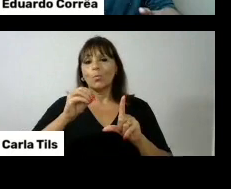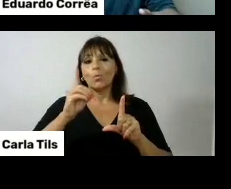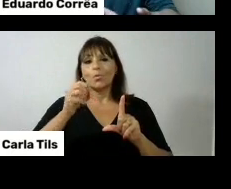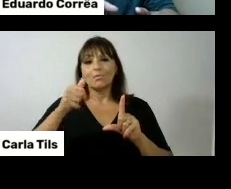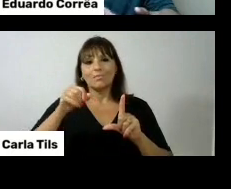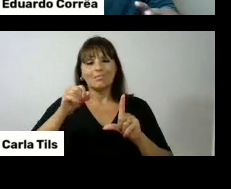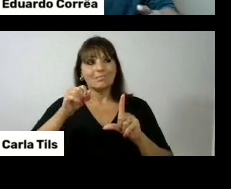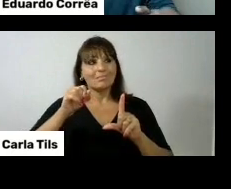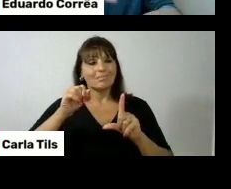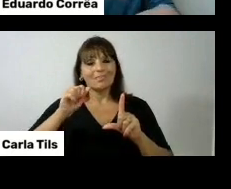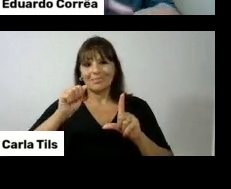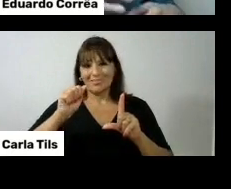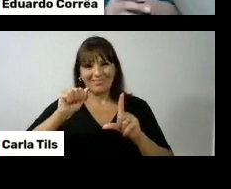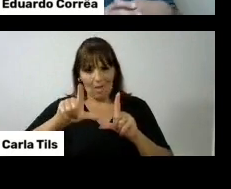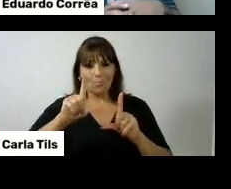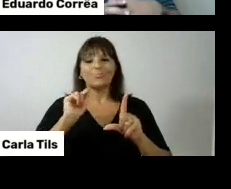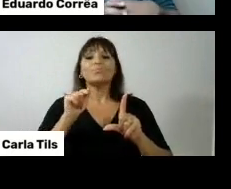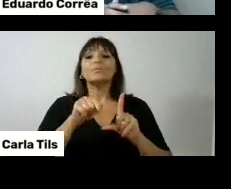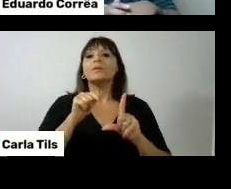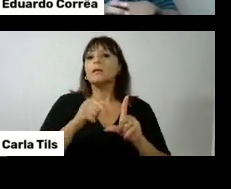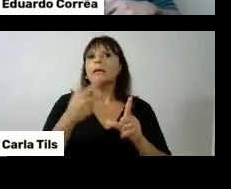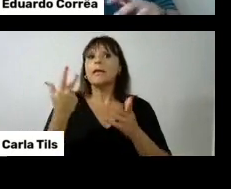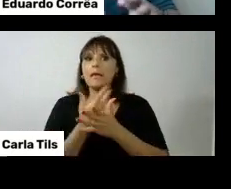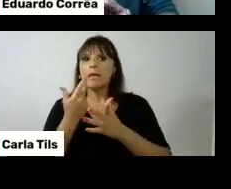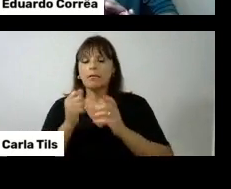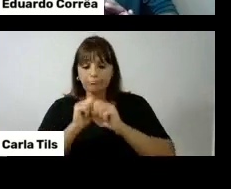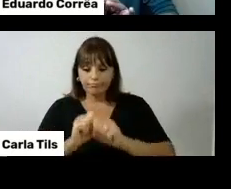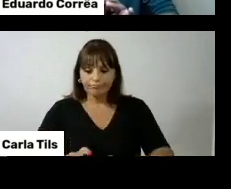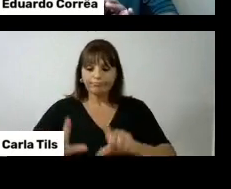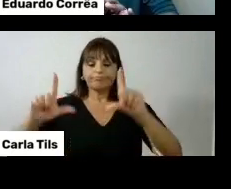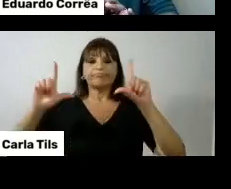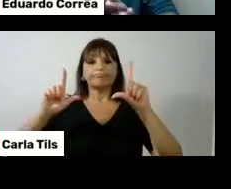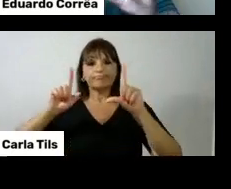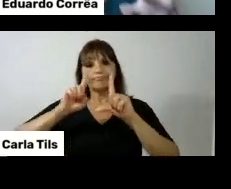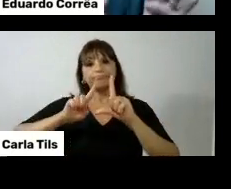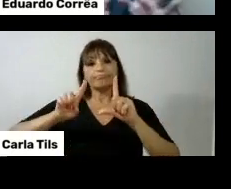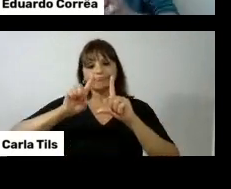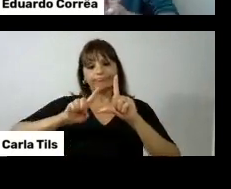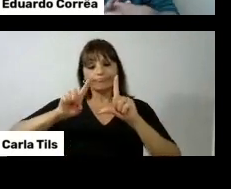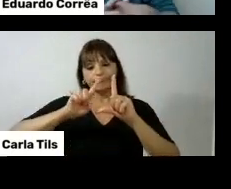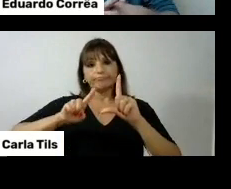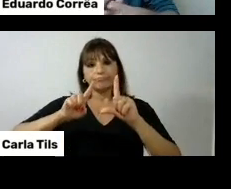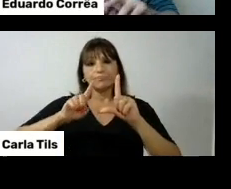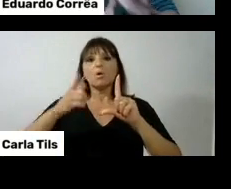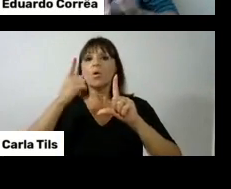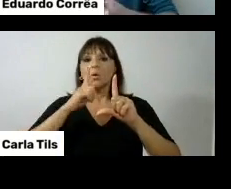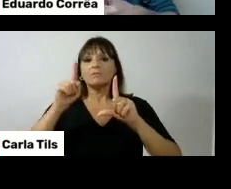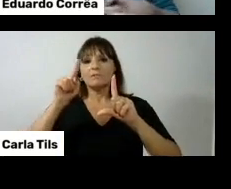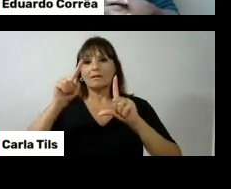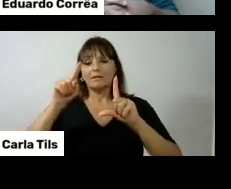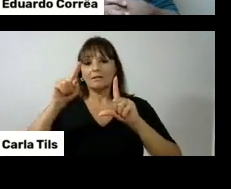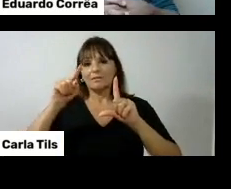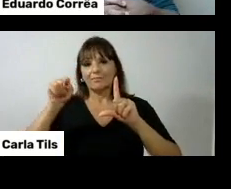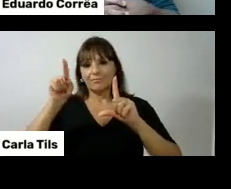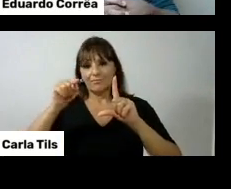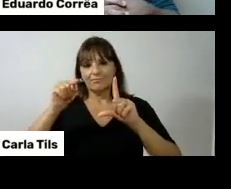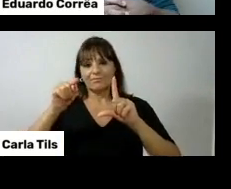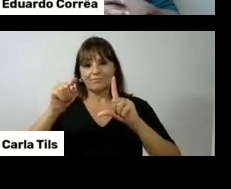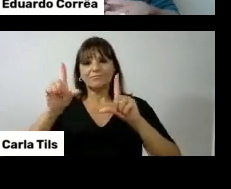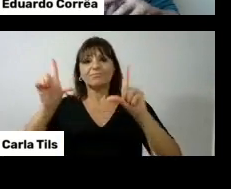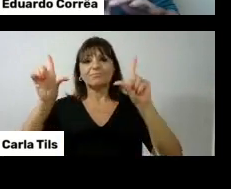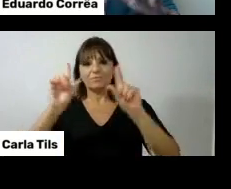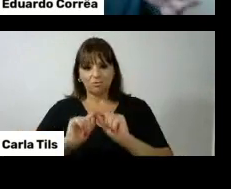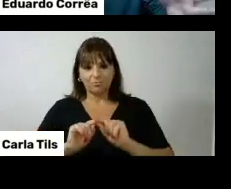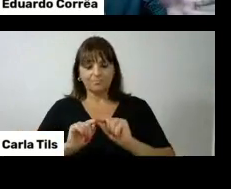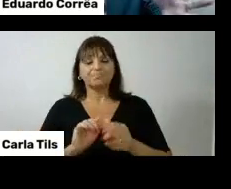dar erro, automaticamente o cursor vai lá para aquela página e você consegue fechar. Vai direto para a modal, perdão, e você consegue fechar.